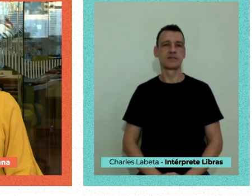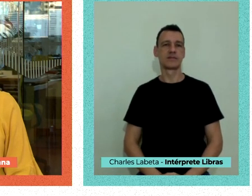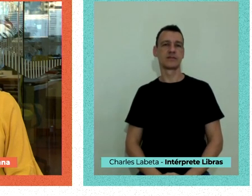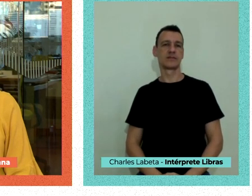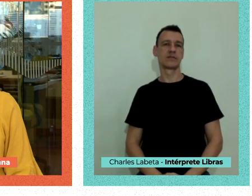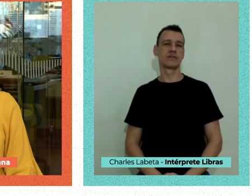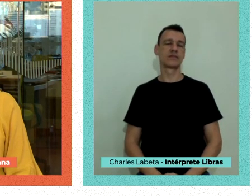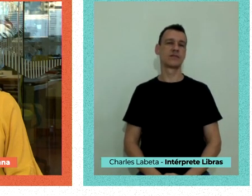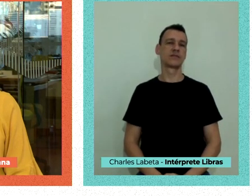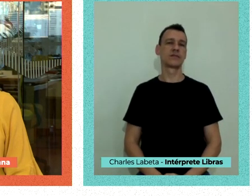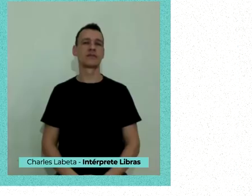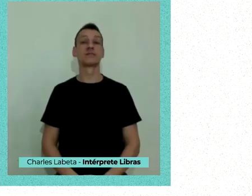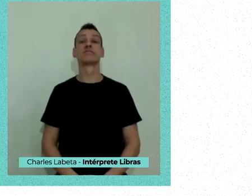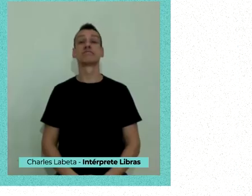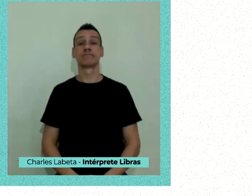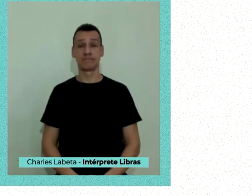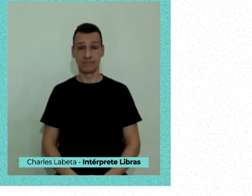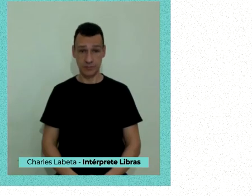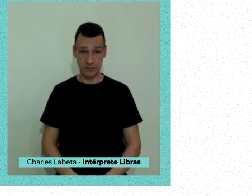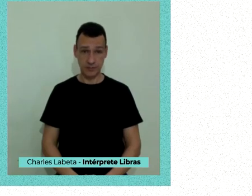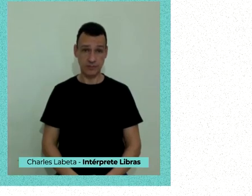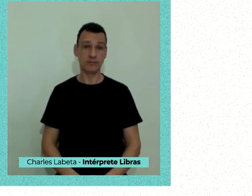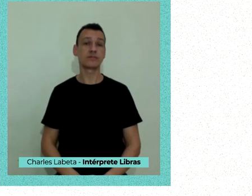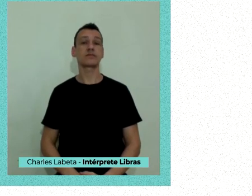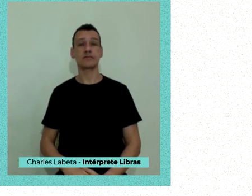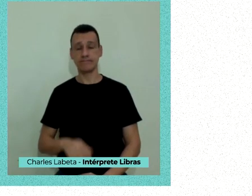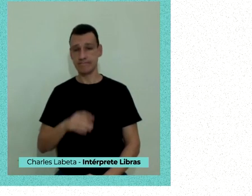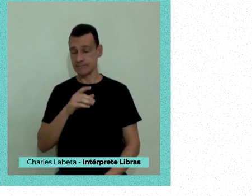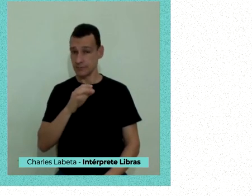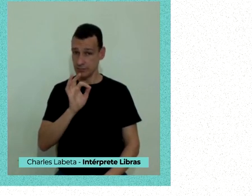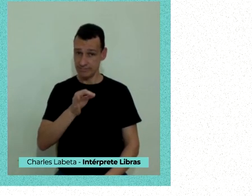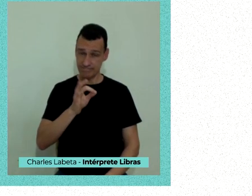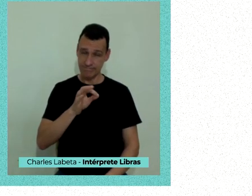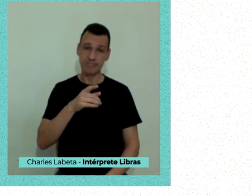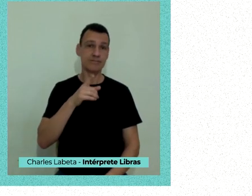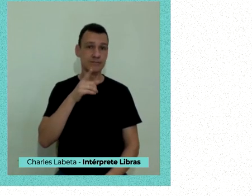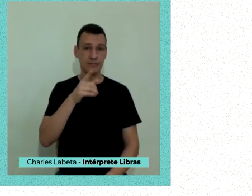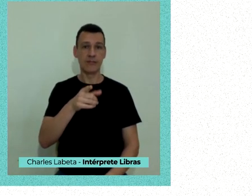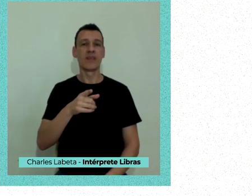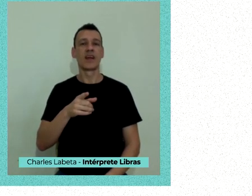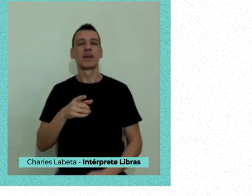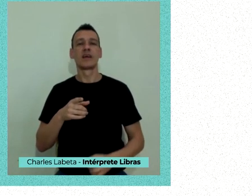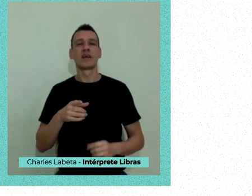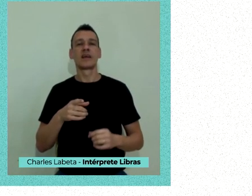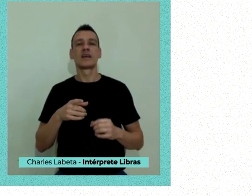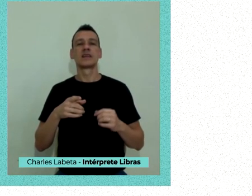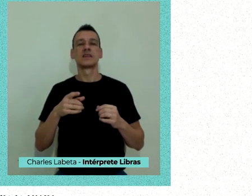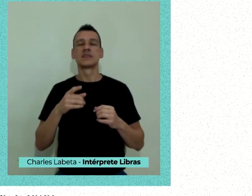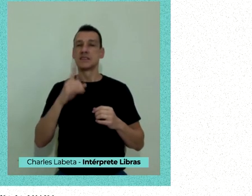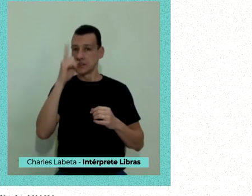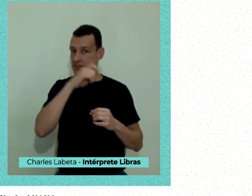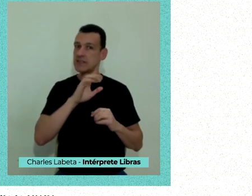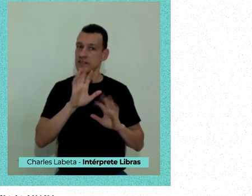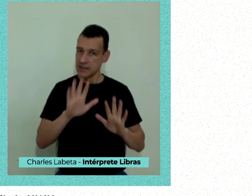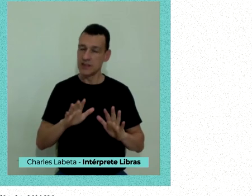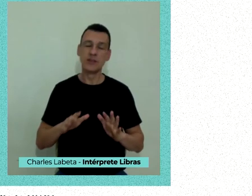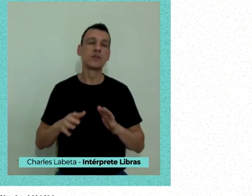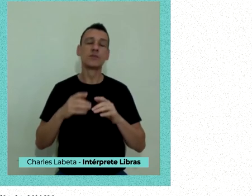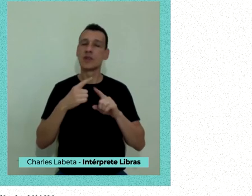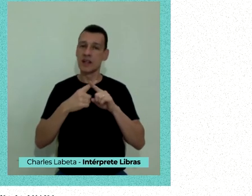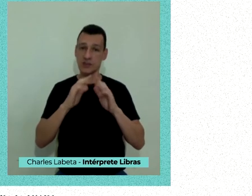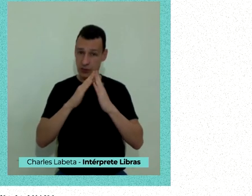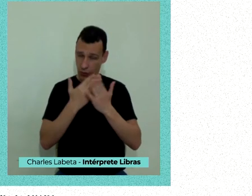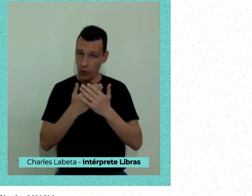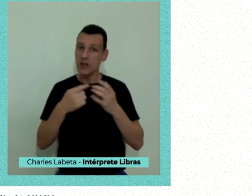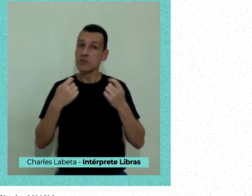enorme, né? O que é uma escola inclusiva? Porque a escola, ela está hoje,